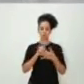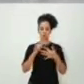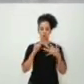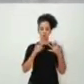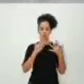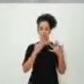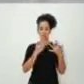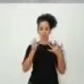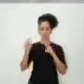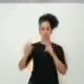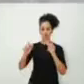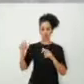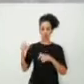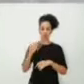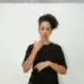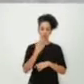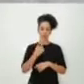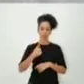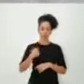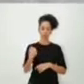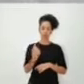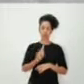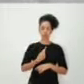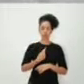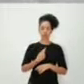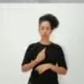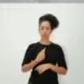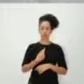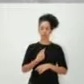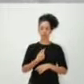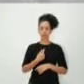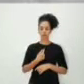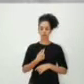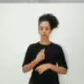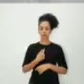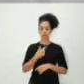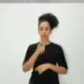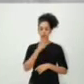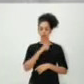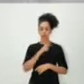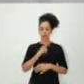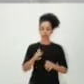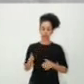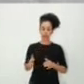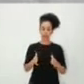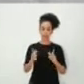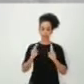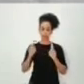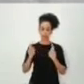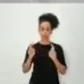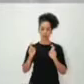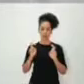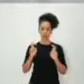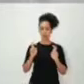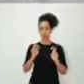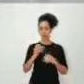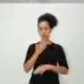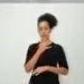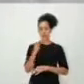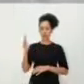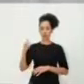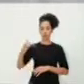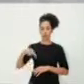pessoas para que nós pensemos com carinho na questão ambiental aqui da cidade